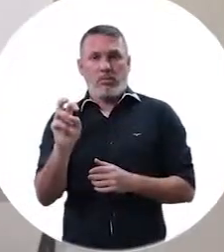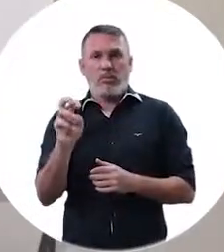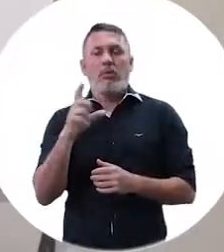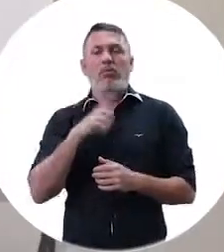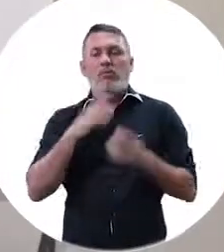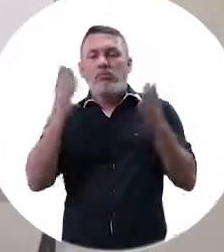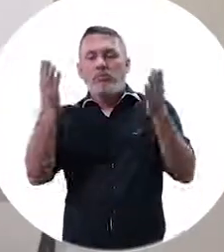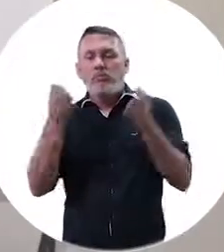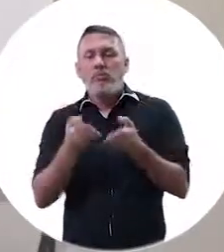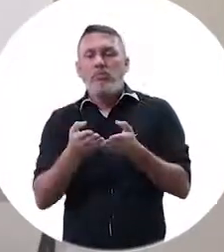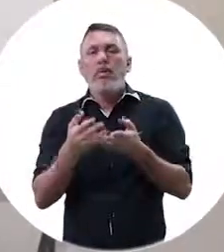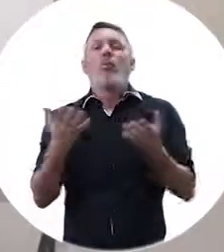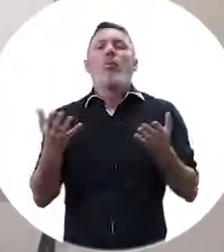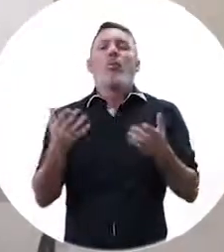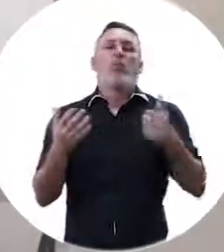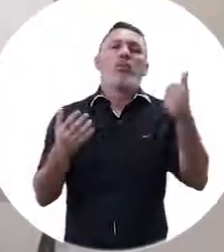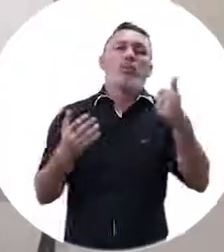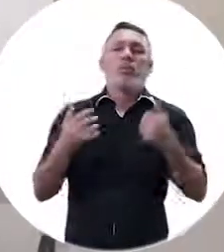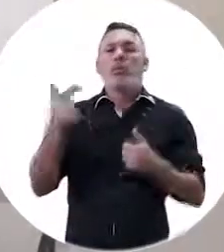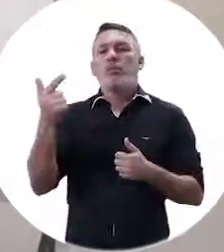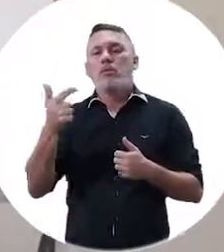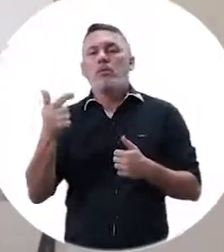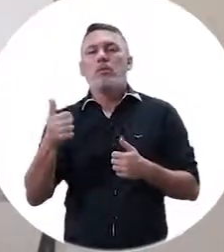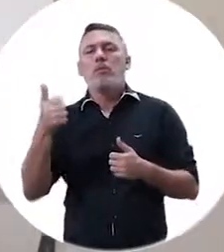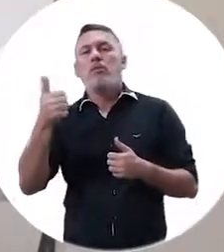carbono 5. Coloca na ordem.